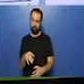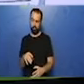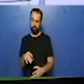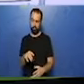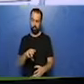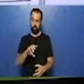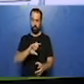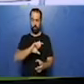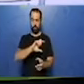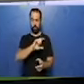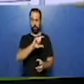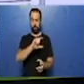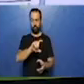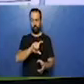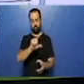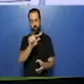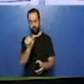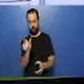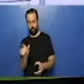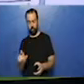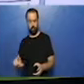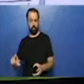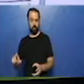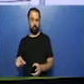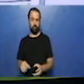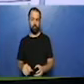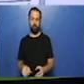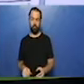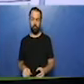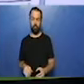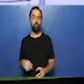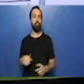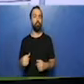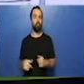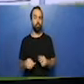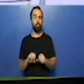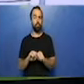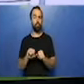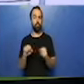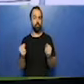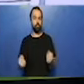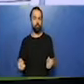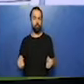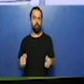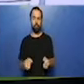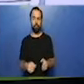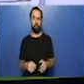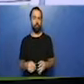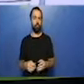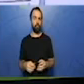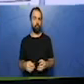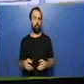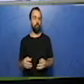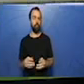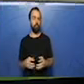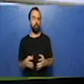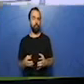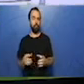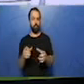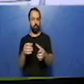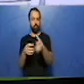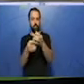ela vai ser levada para o próximo tanque, onde vai ocorrer um outro processo, que é o processo de filtração.